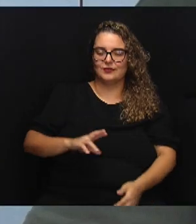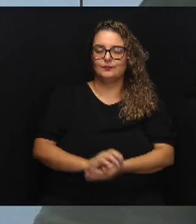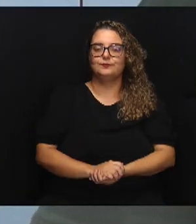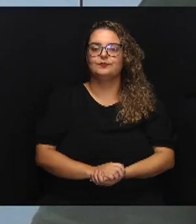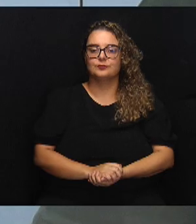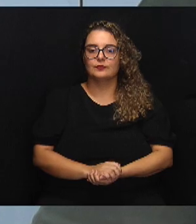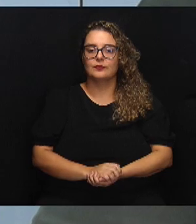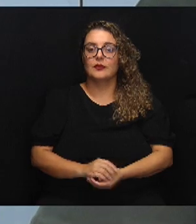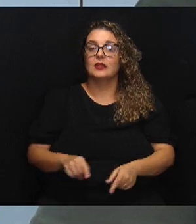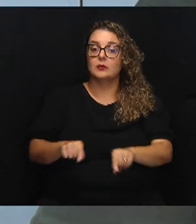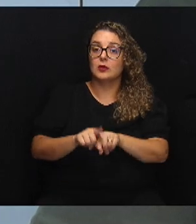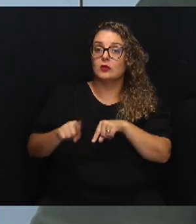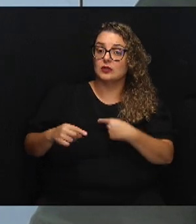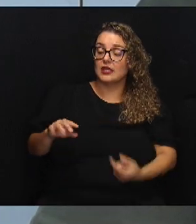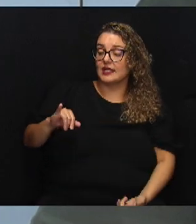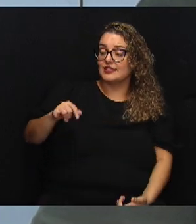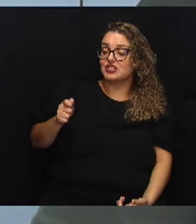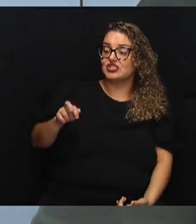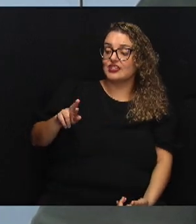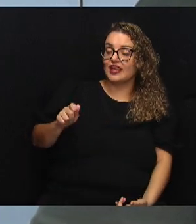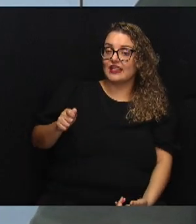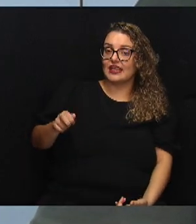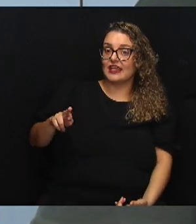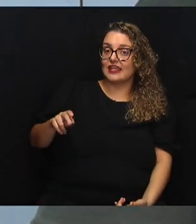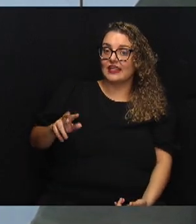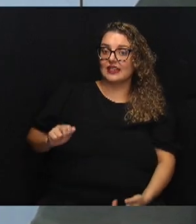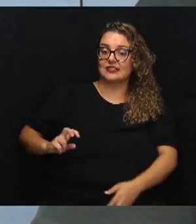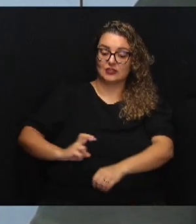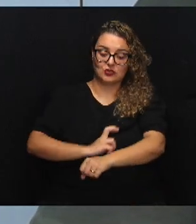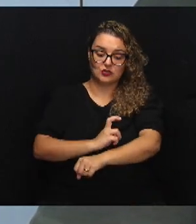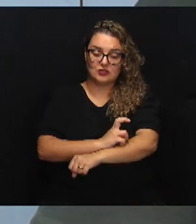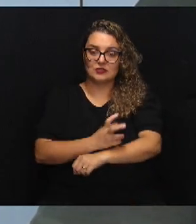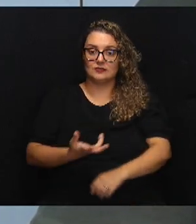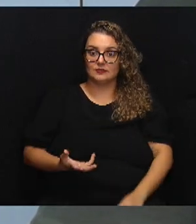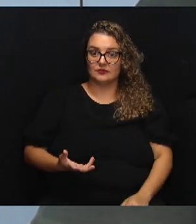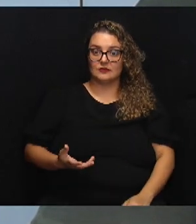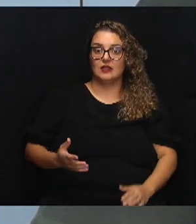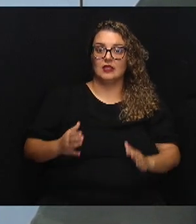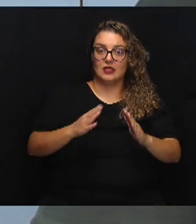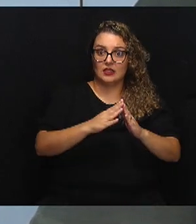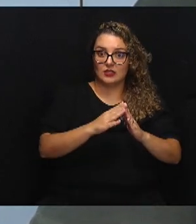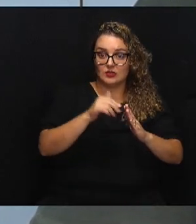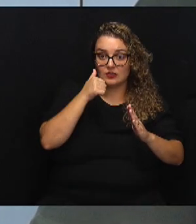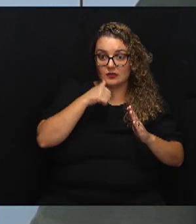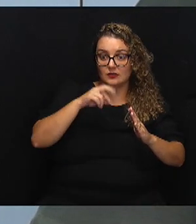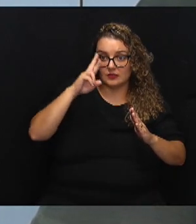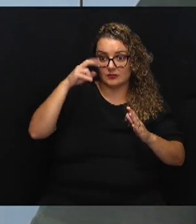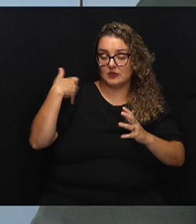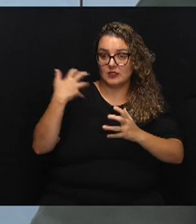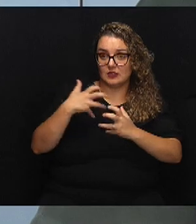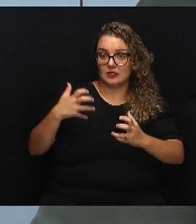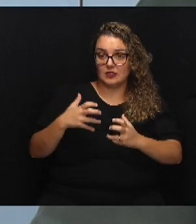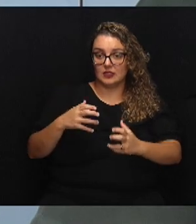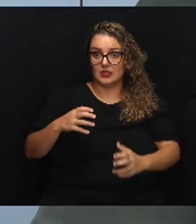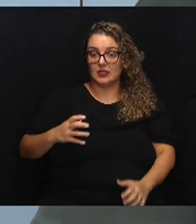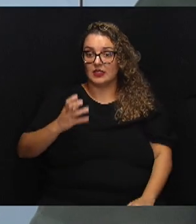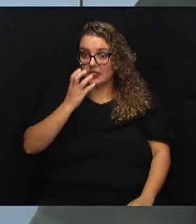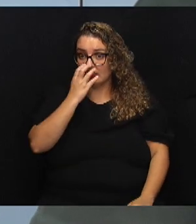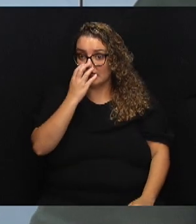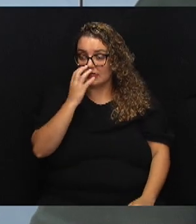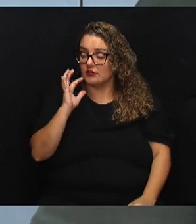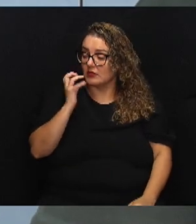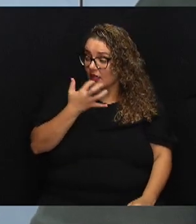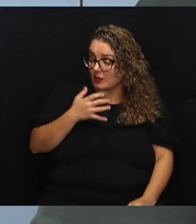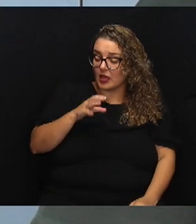uma jararaca. Consegui resgatar uma jararaca, entrou na casa de uma senhora e a cachorrinha dela, Herbert, ela